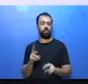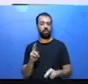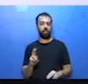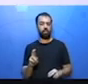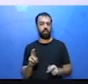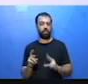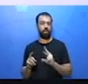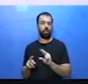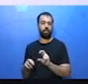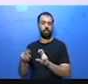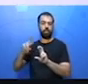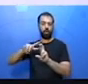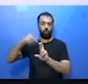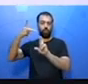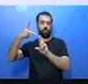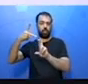tá?